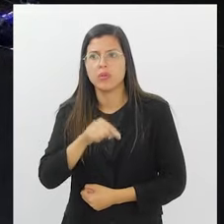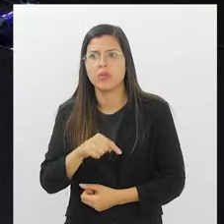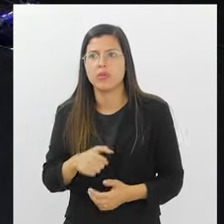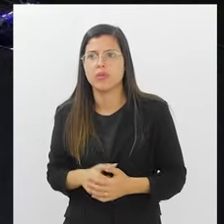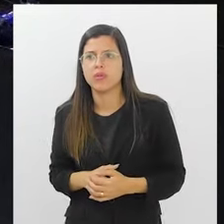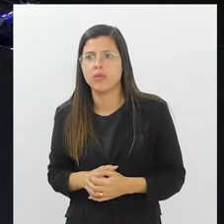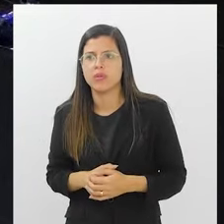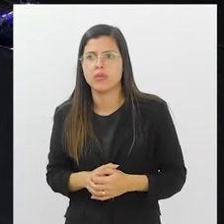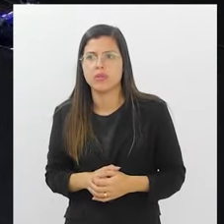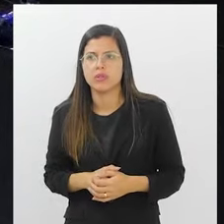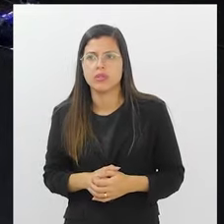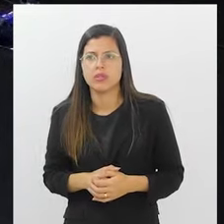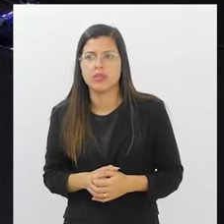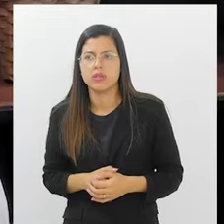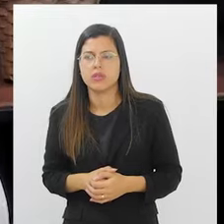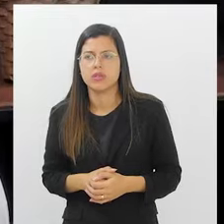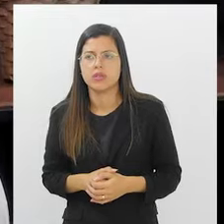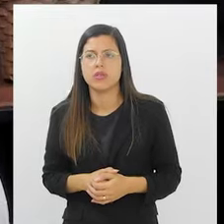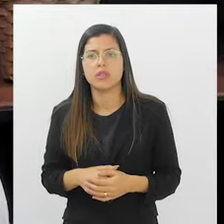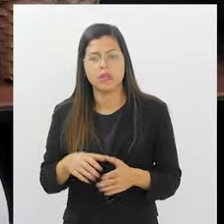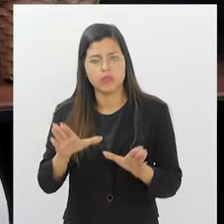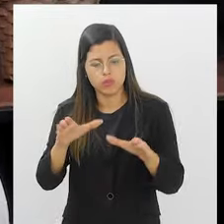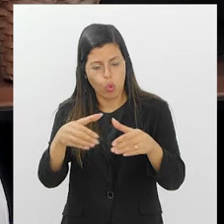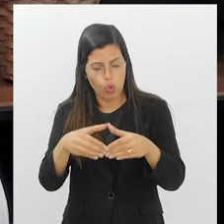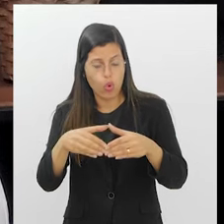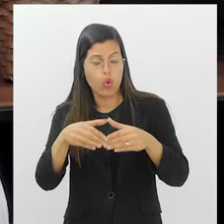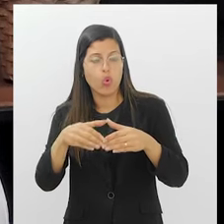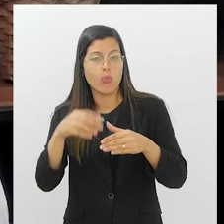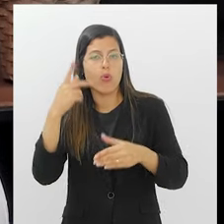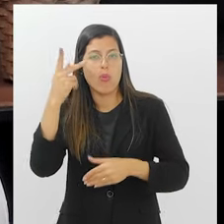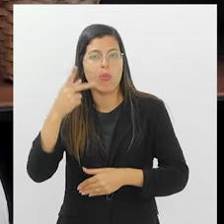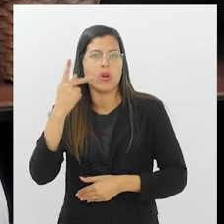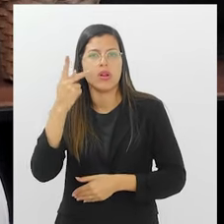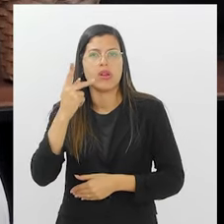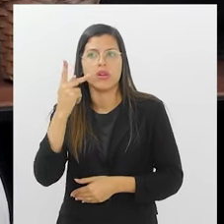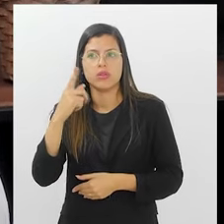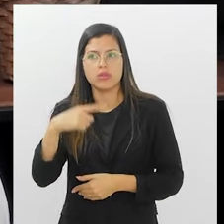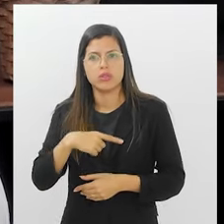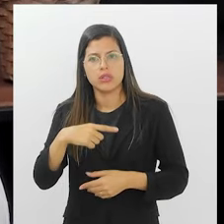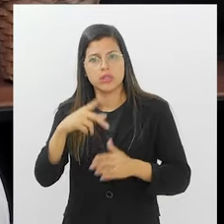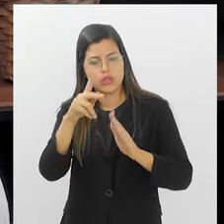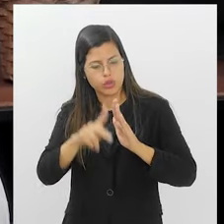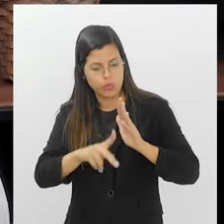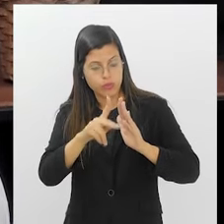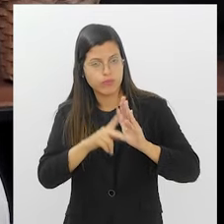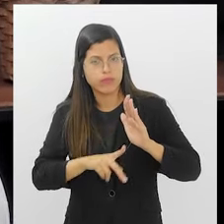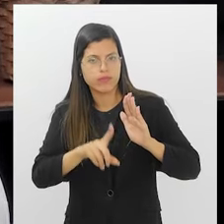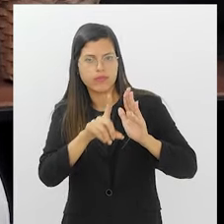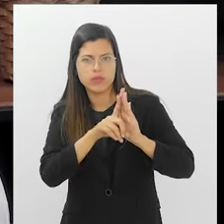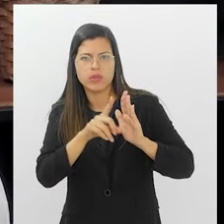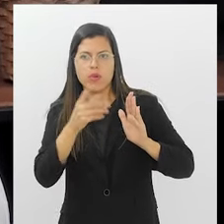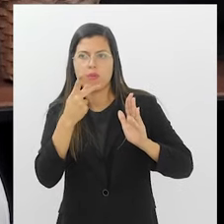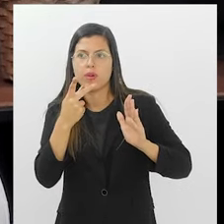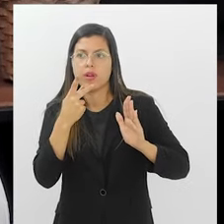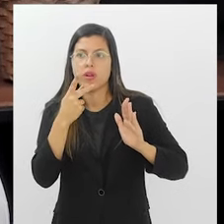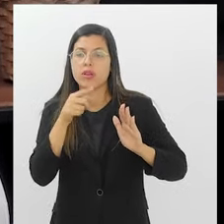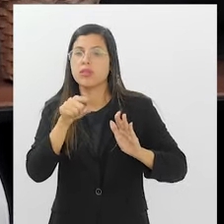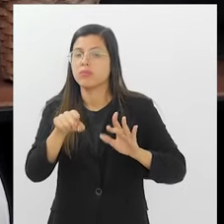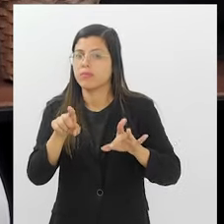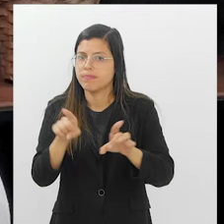enquanto faz parte da frente parlamentar, o senhor, além desses projetos que eu citei, o